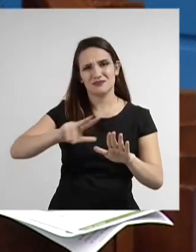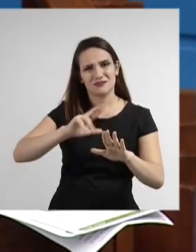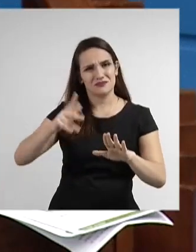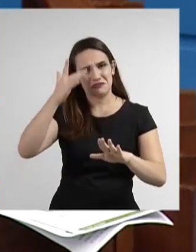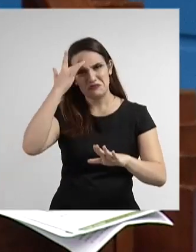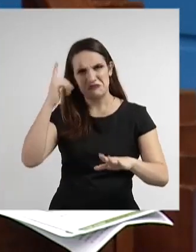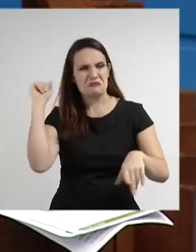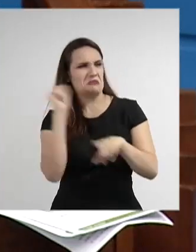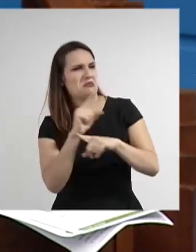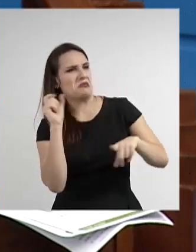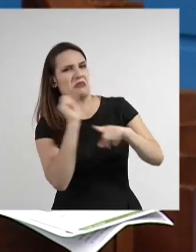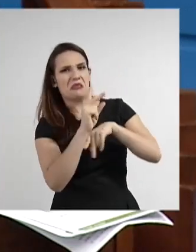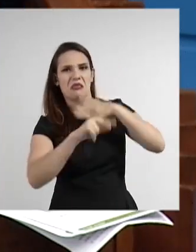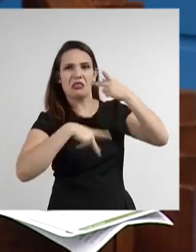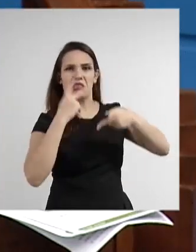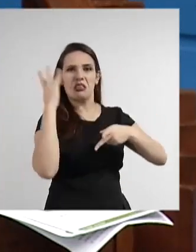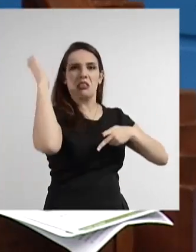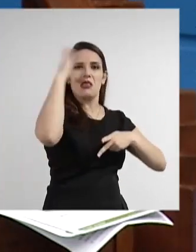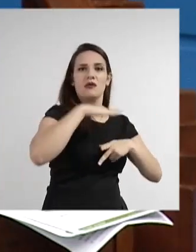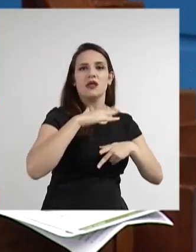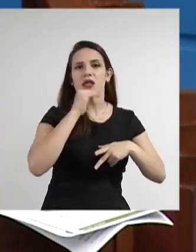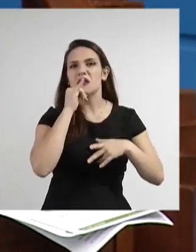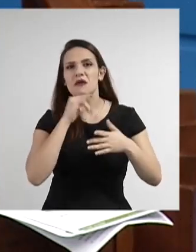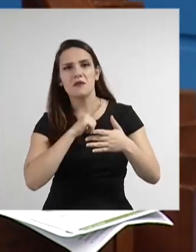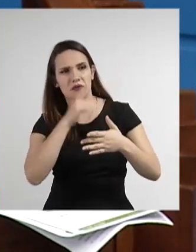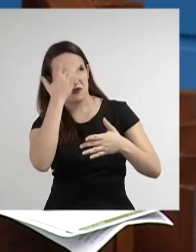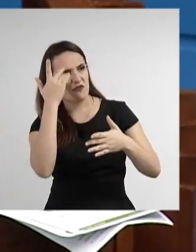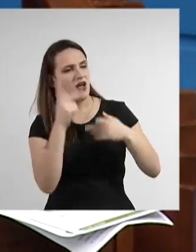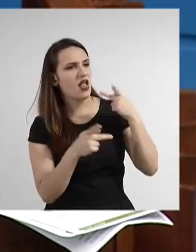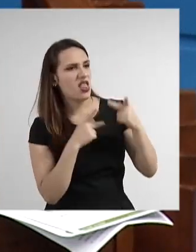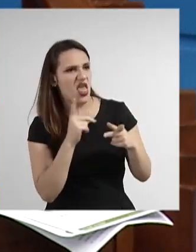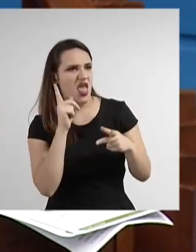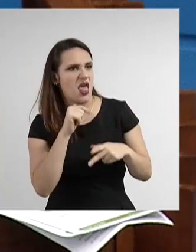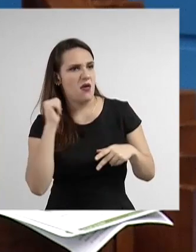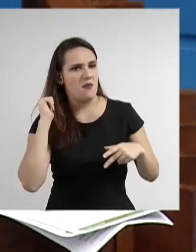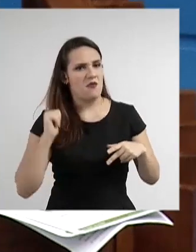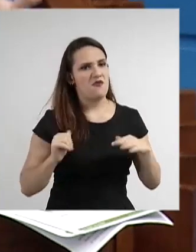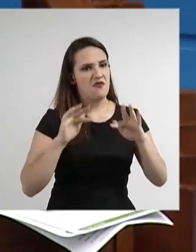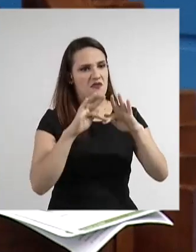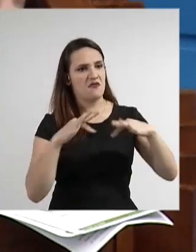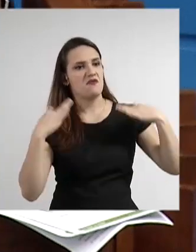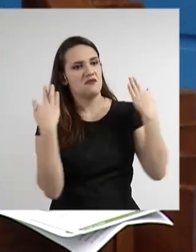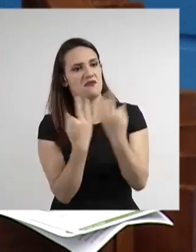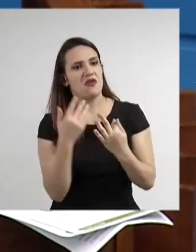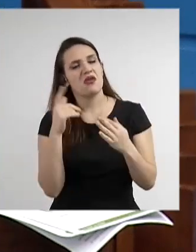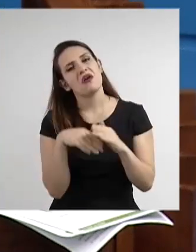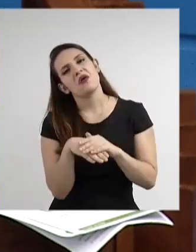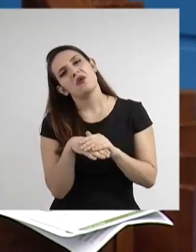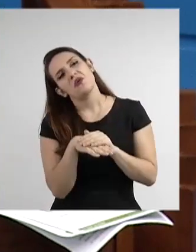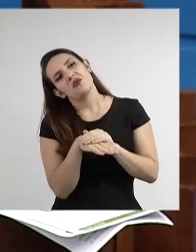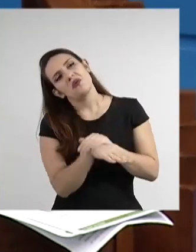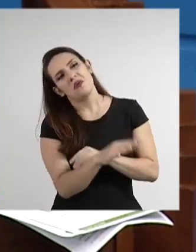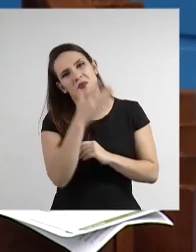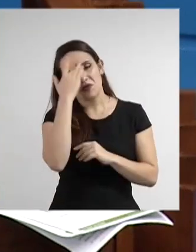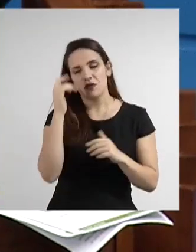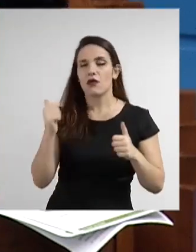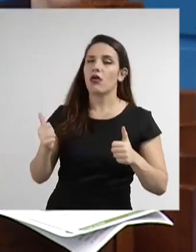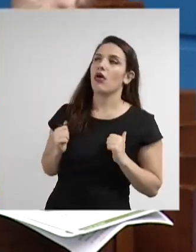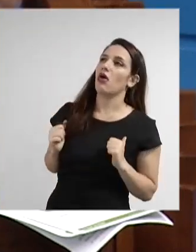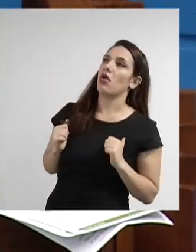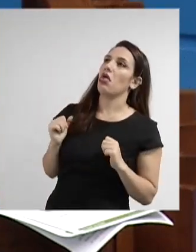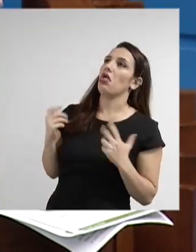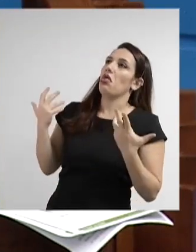críticas maldosas de pessoas que falam que o Bolsa Família ele acomoda as pessoas vão deixar